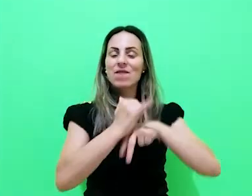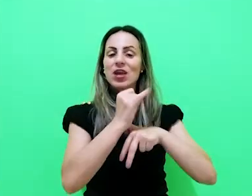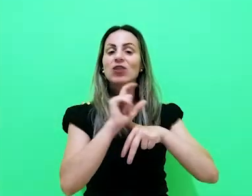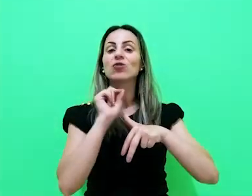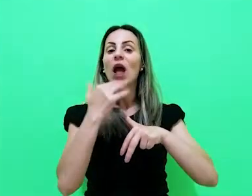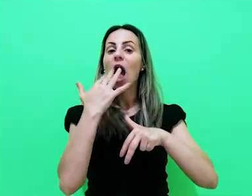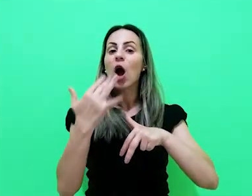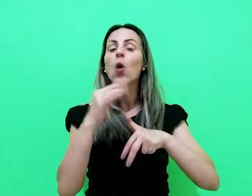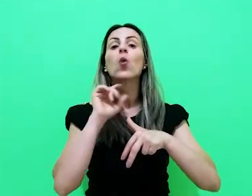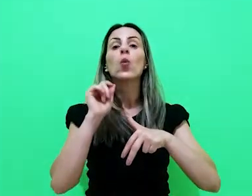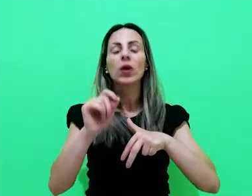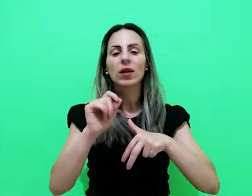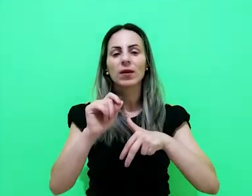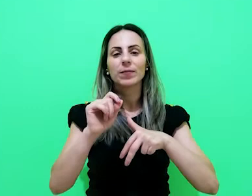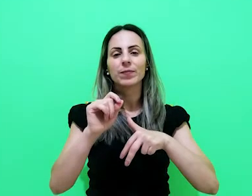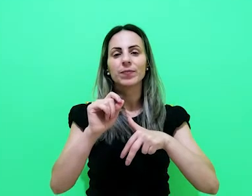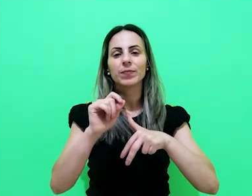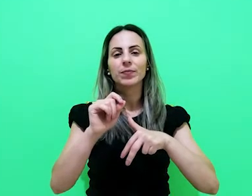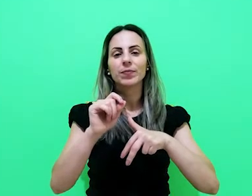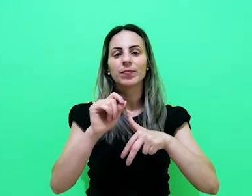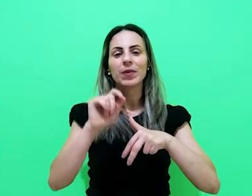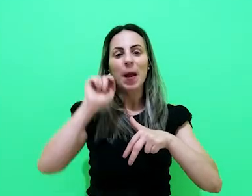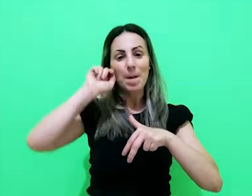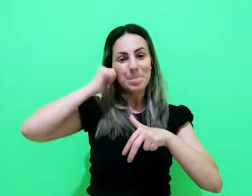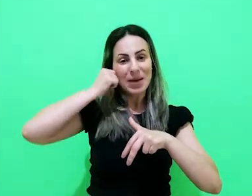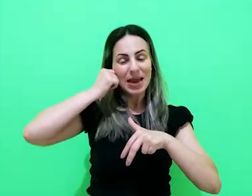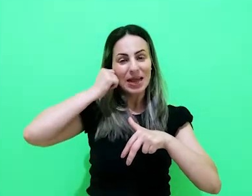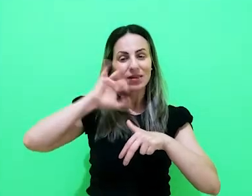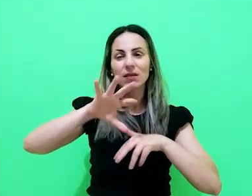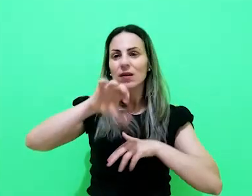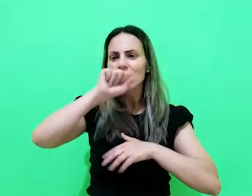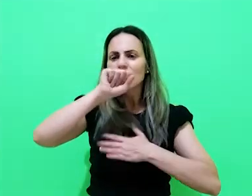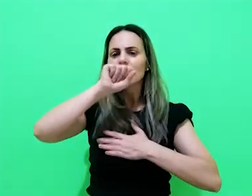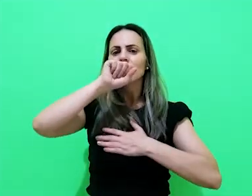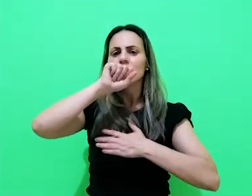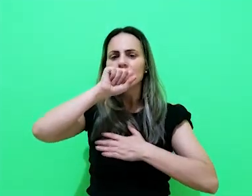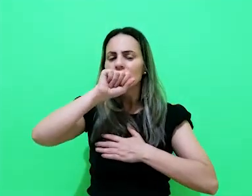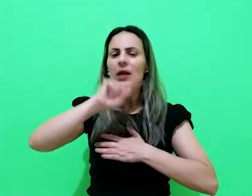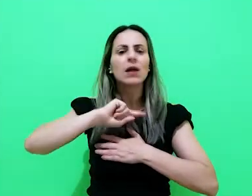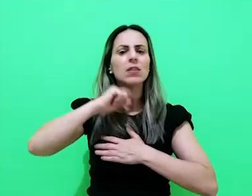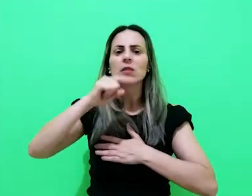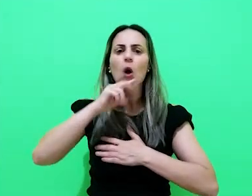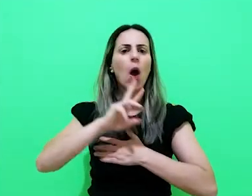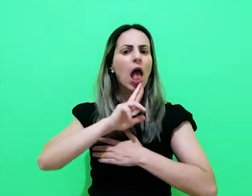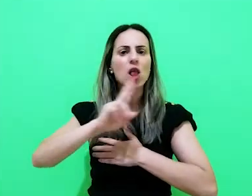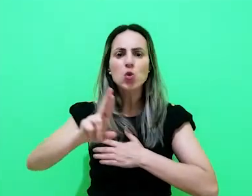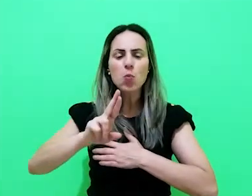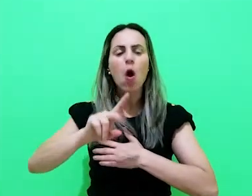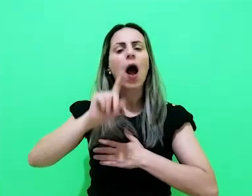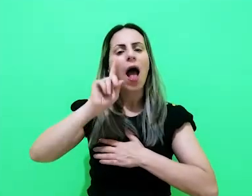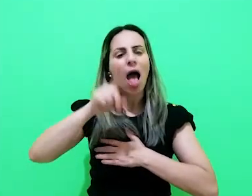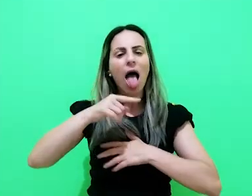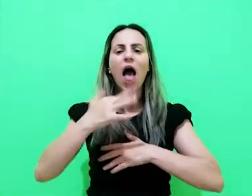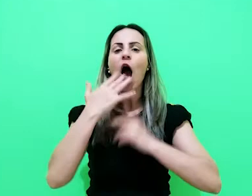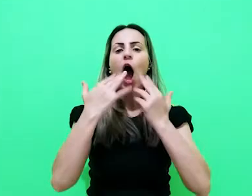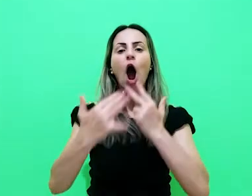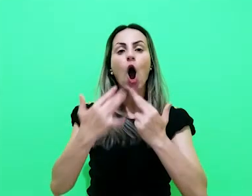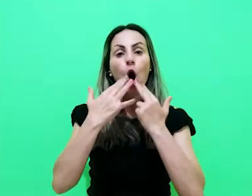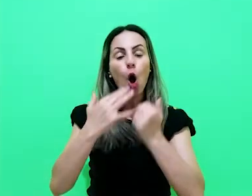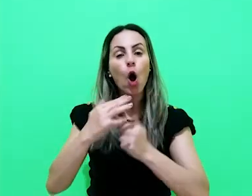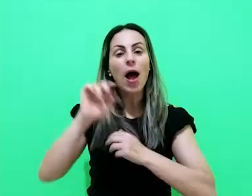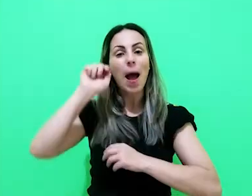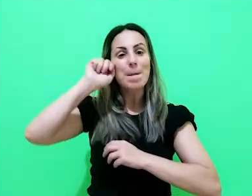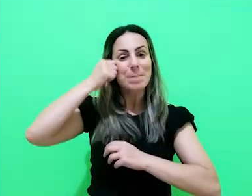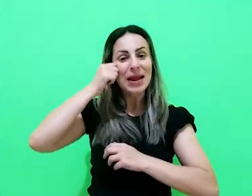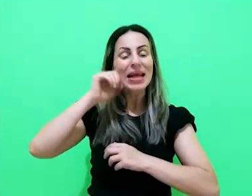tarja preta, né? Se eu posiciono as vias aéreas dessa vítima e ela não respira, ela é uma tarja preta.